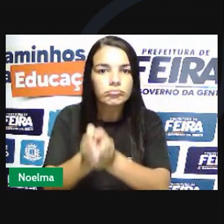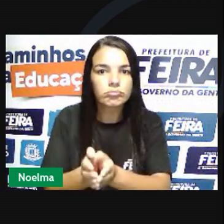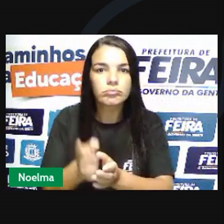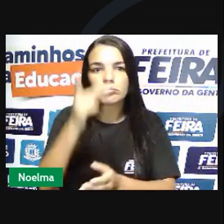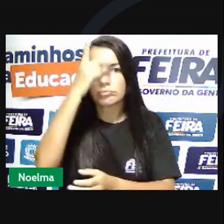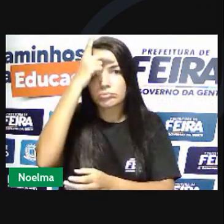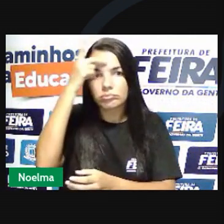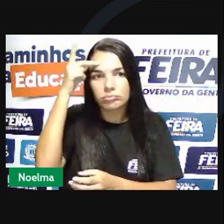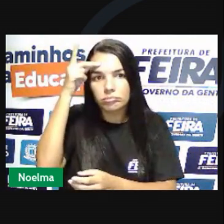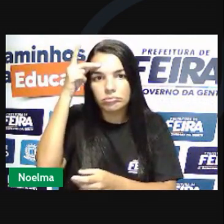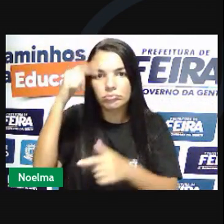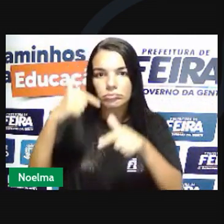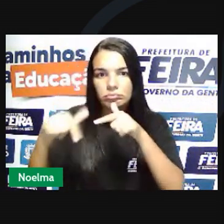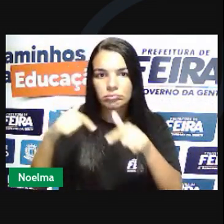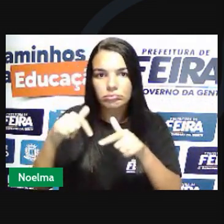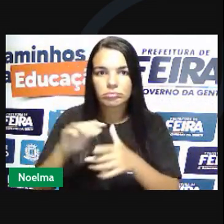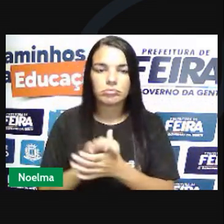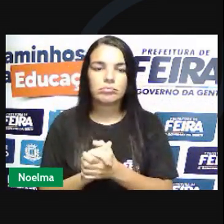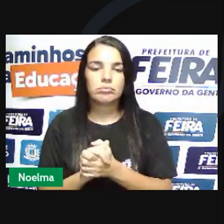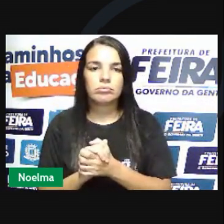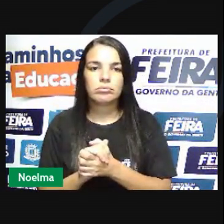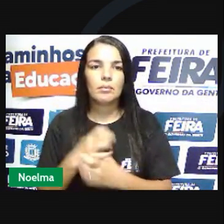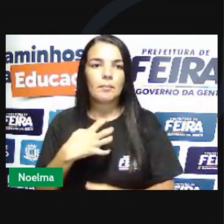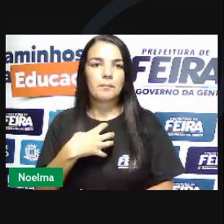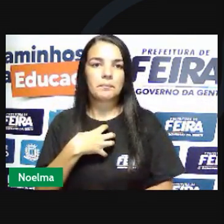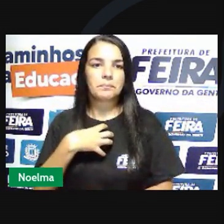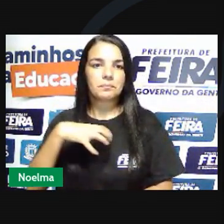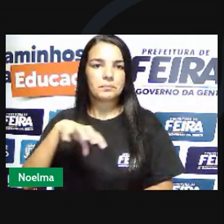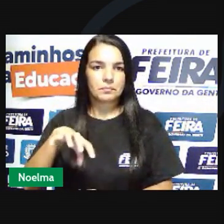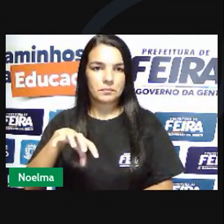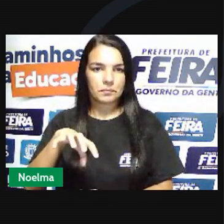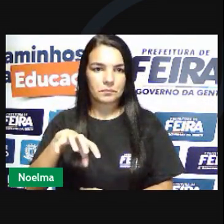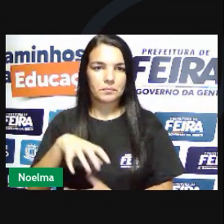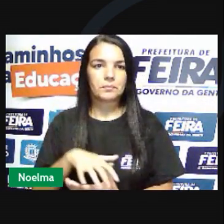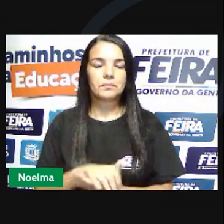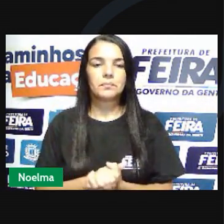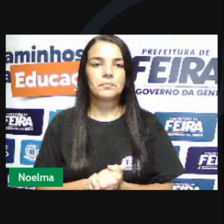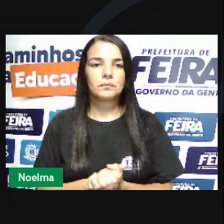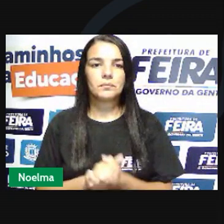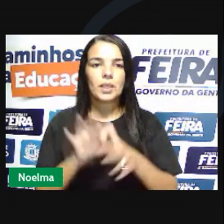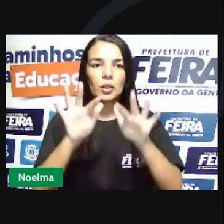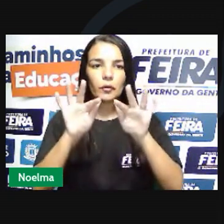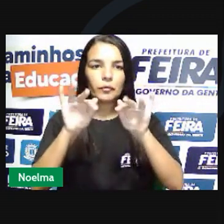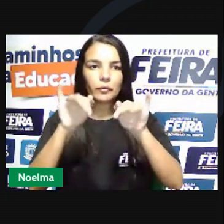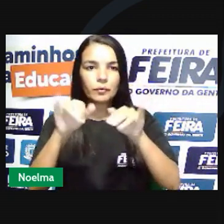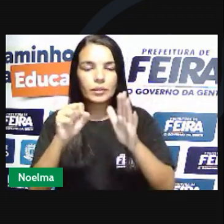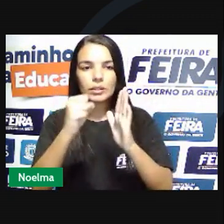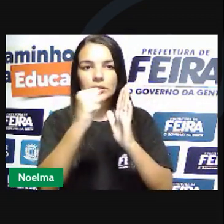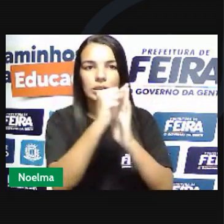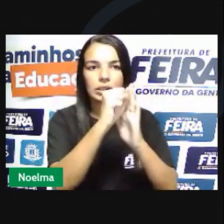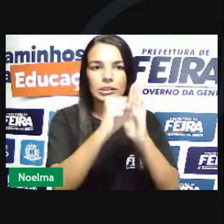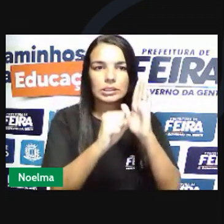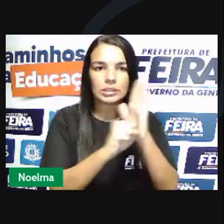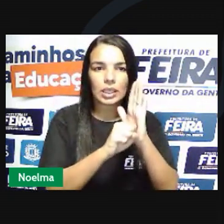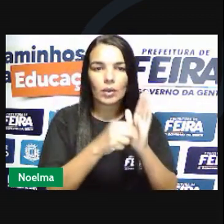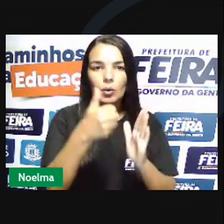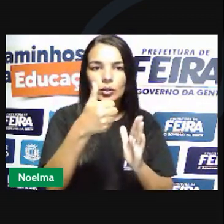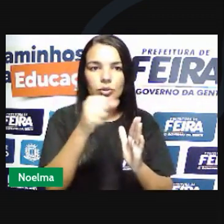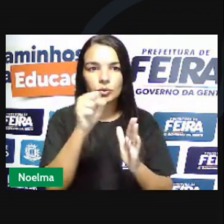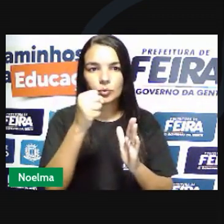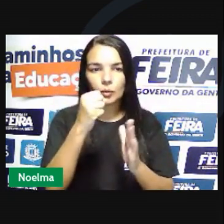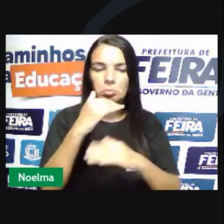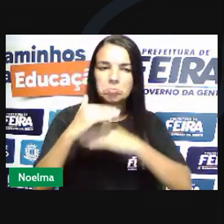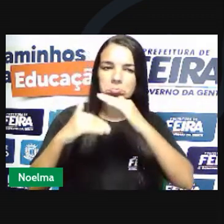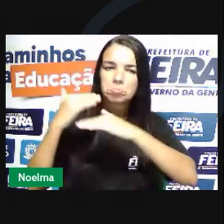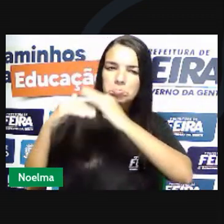ambulantes. Em Salvador, no final do século XVIII, a população e o comércio vinham crescendo e